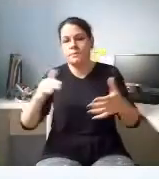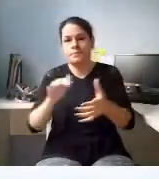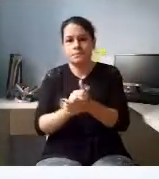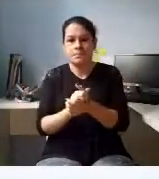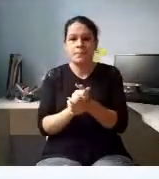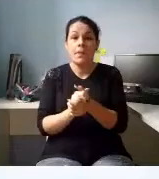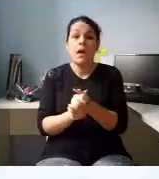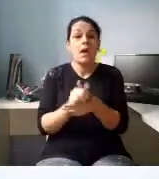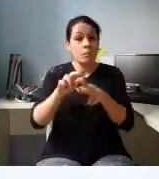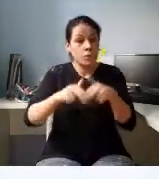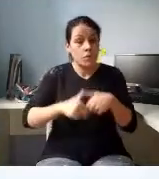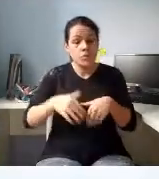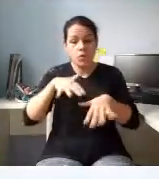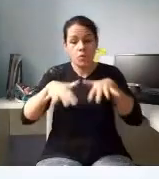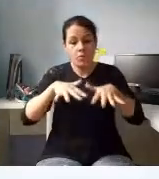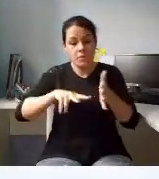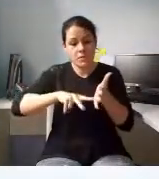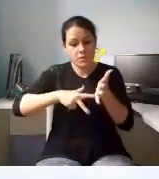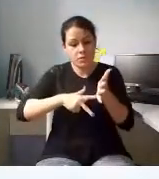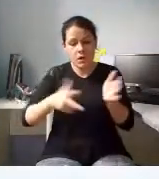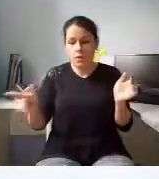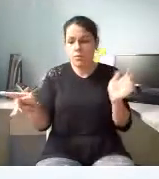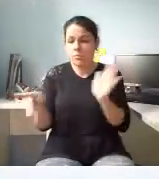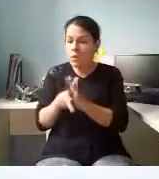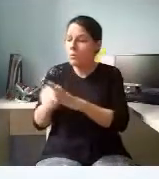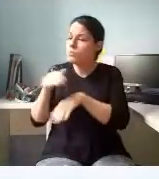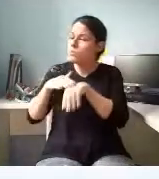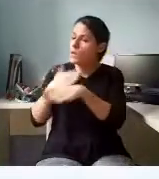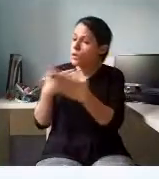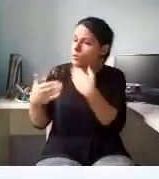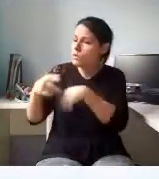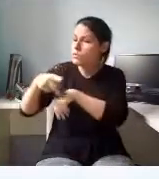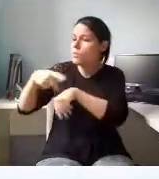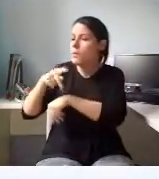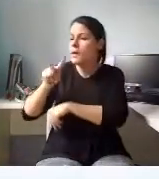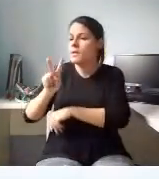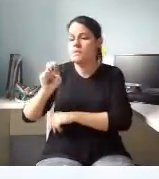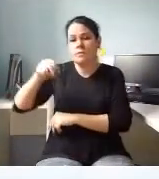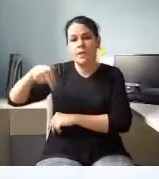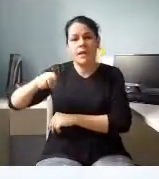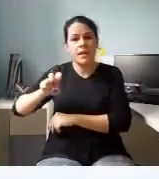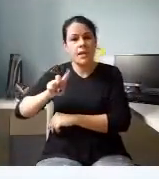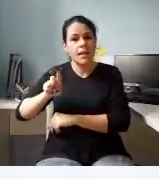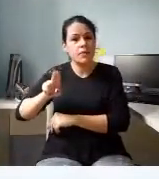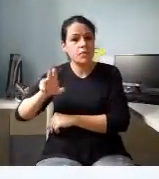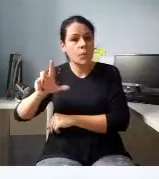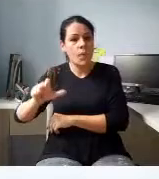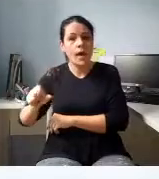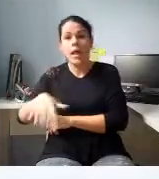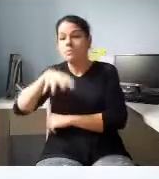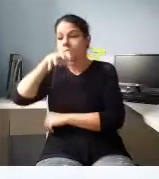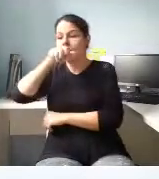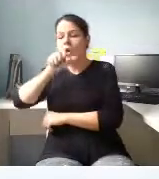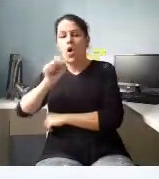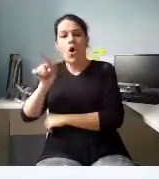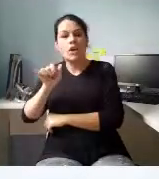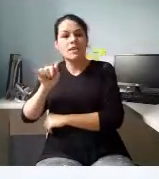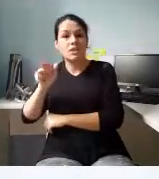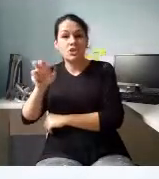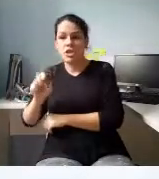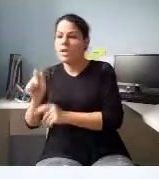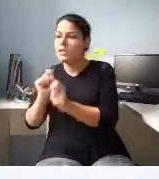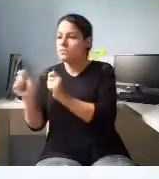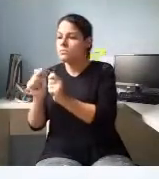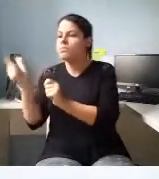né? Conseguiu com a Venezuela lá oxigênio, tem avançado em algumas coisas que o governo, por